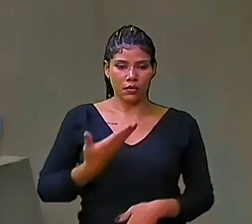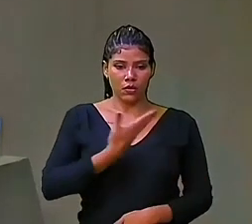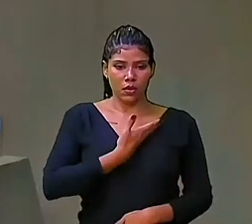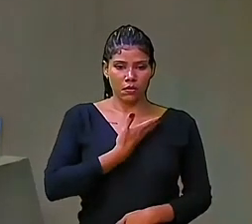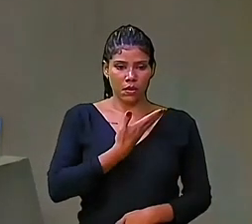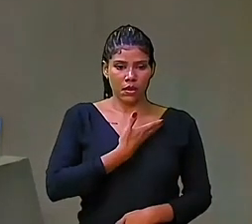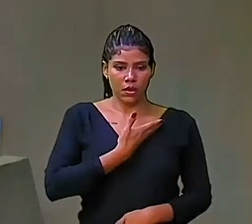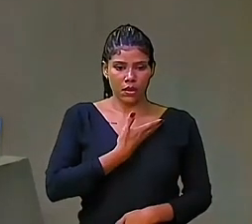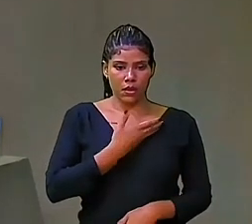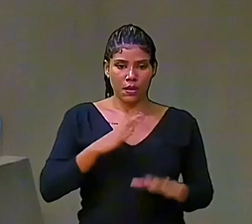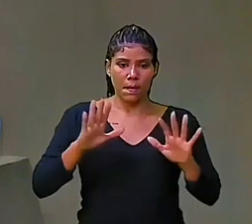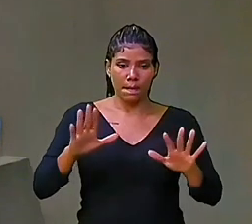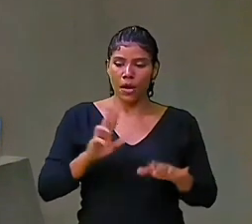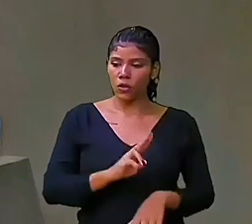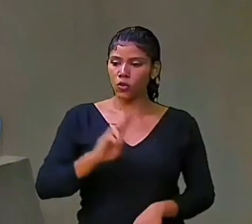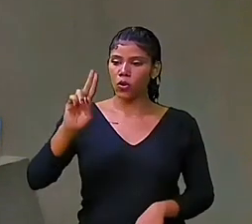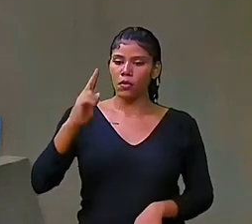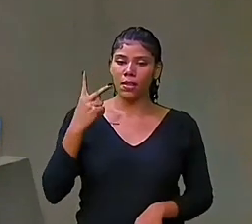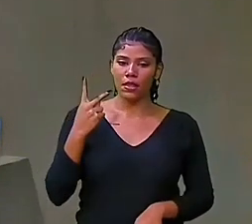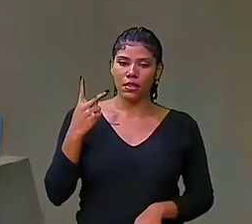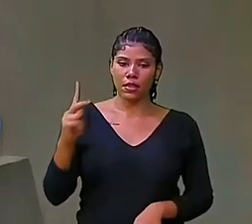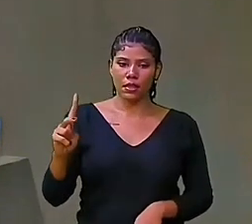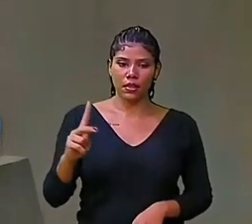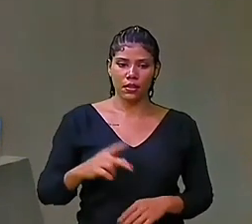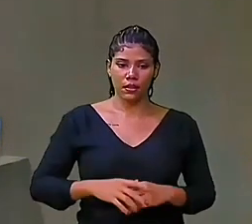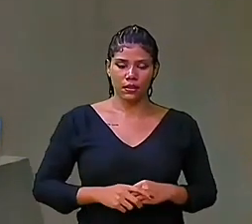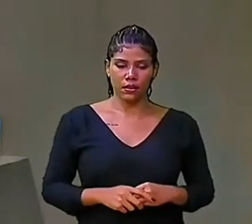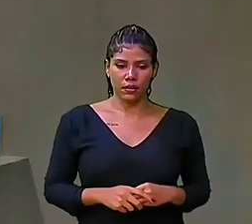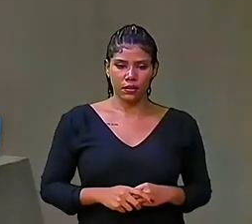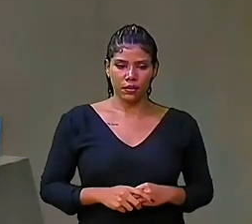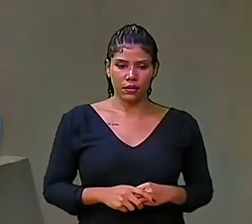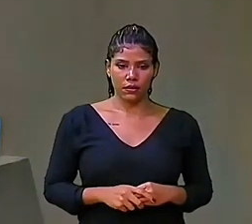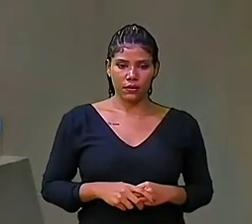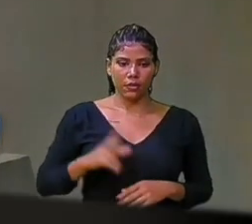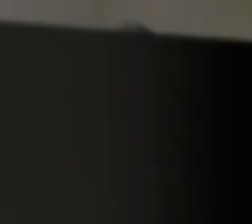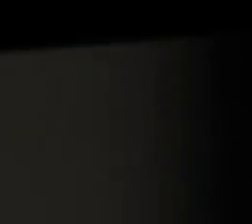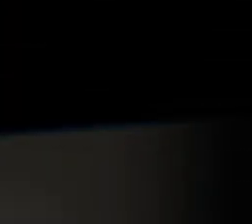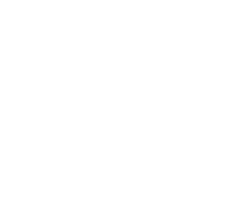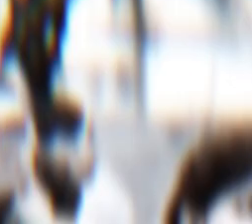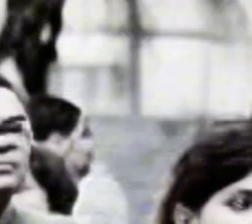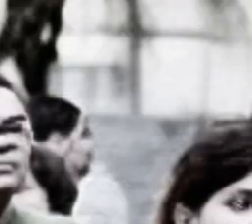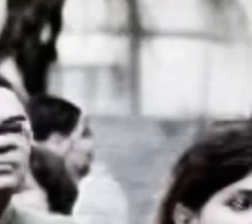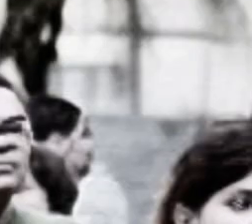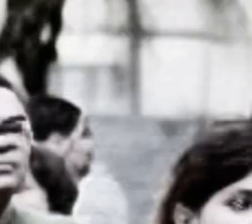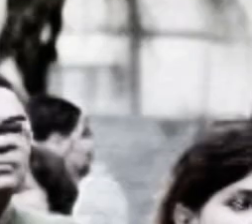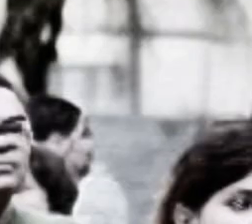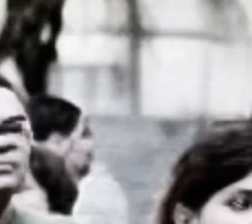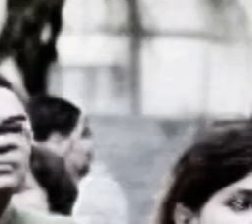Mas em seu nome, em sua memória, lutando. Muito obrigado.